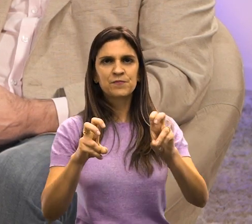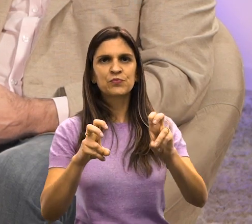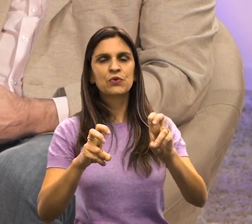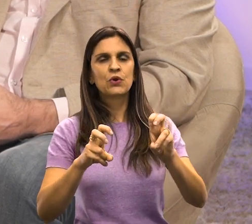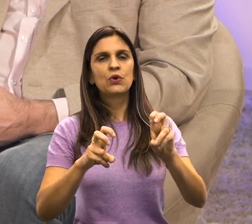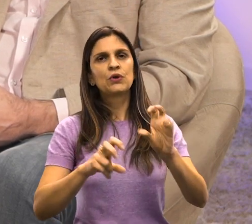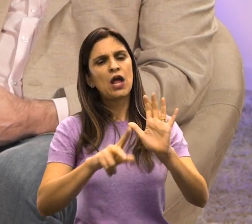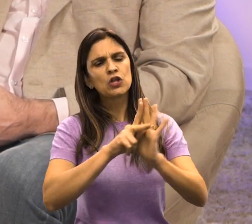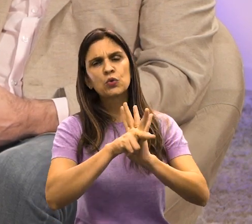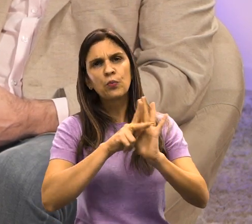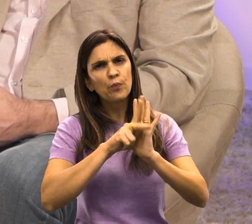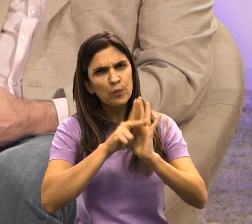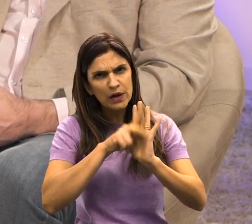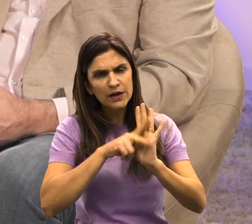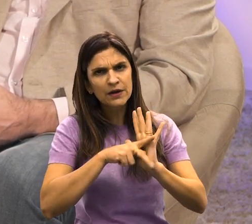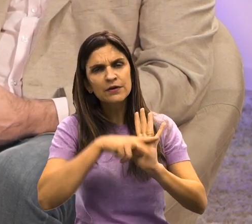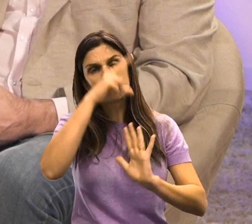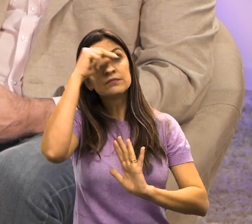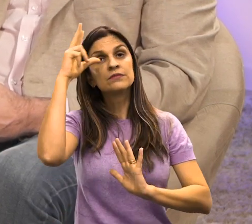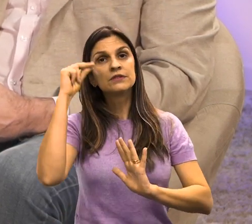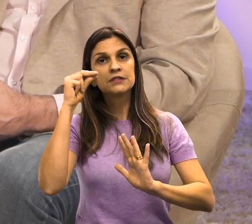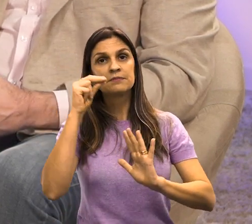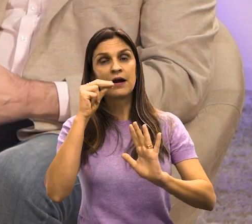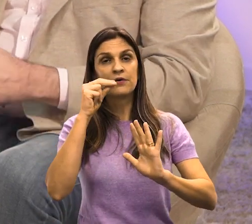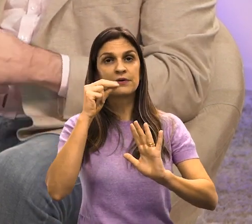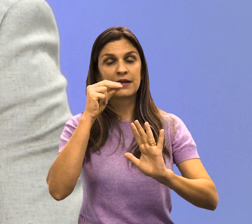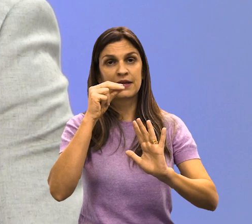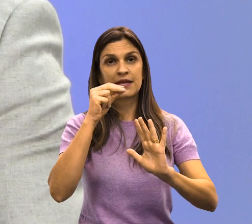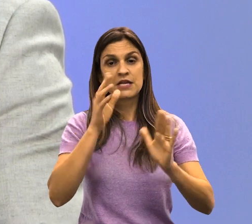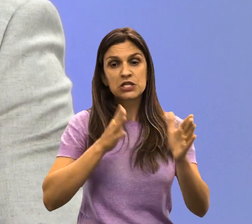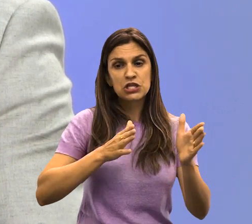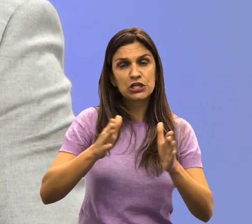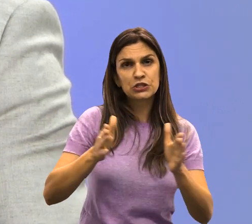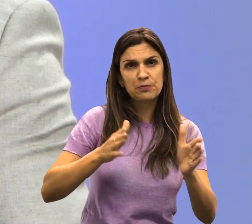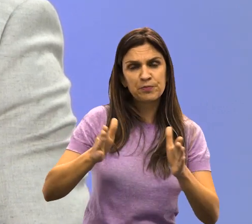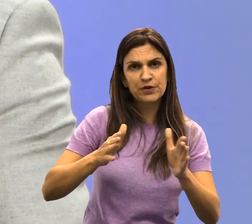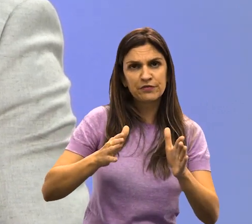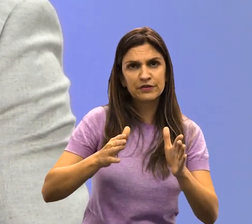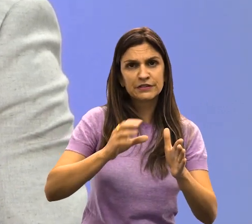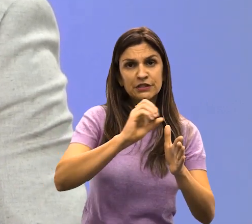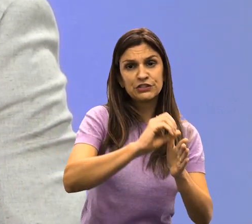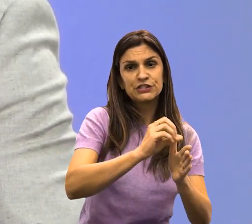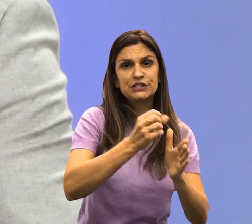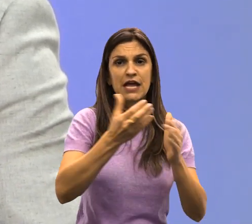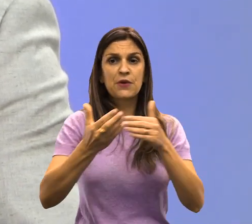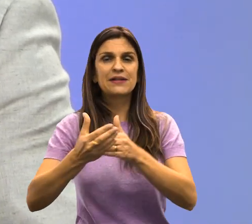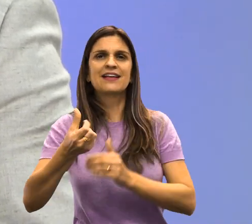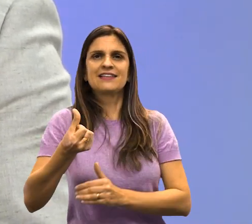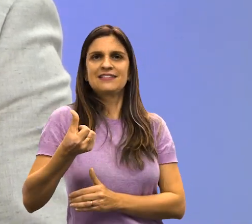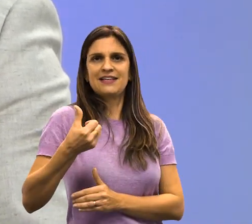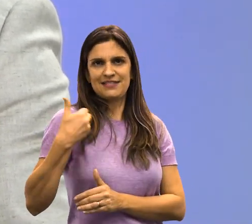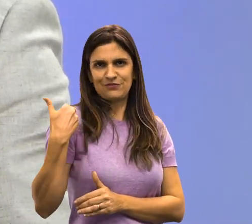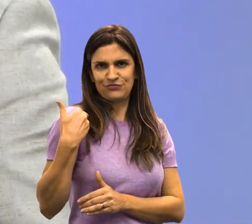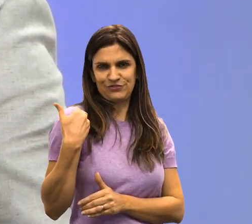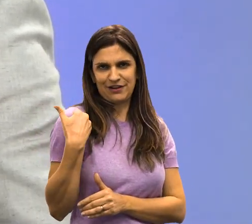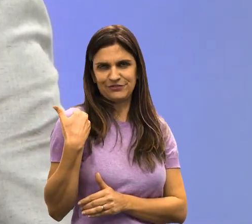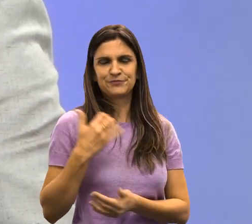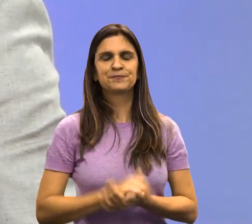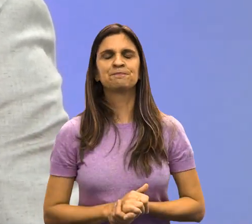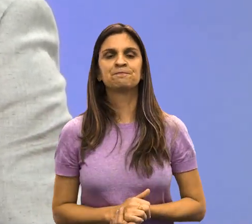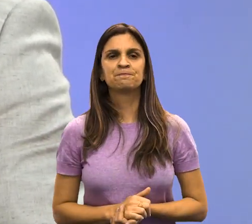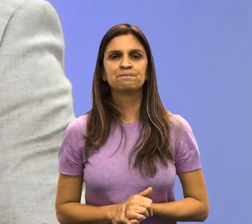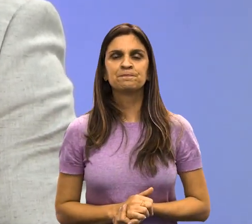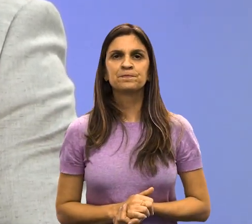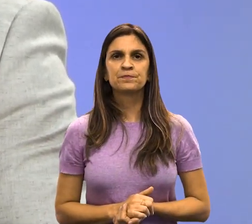Primeira Infância. Qual que é a importância disso, vereador? Com certeza. Nós temos uma lei maior, que é um marco